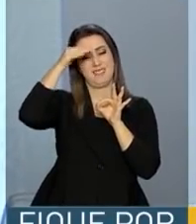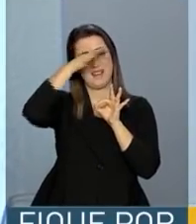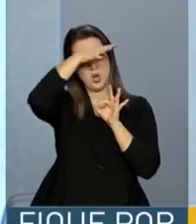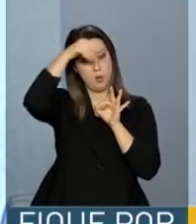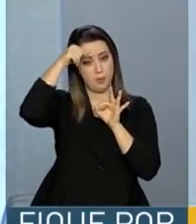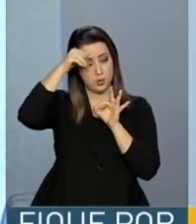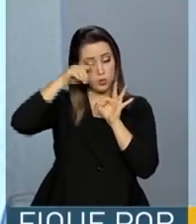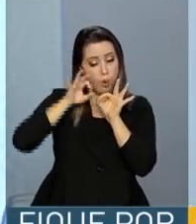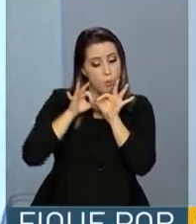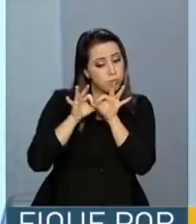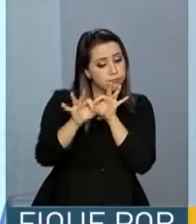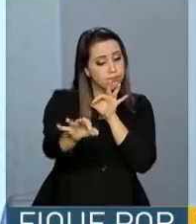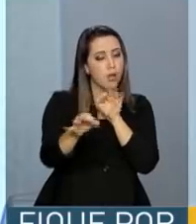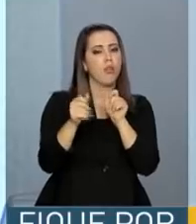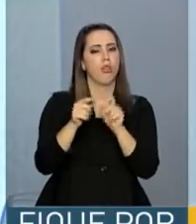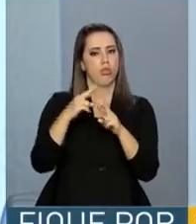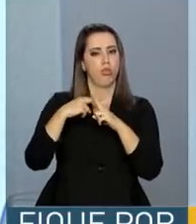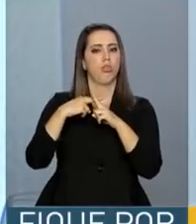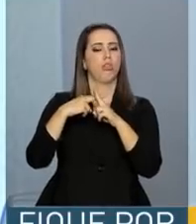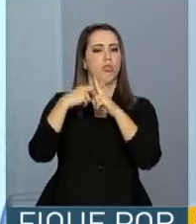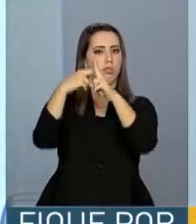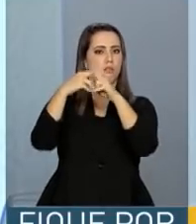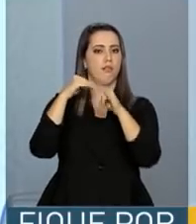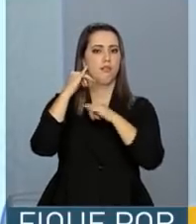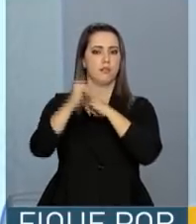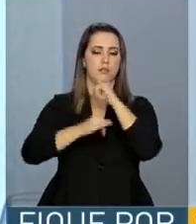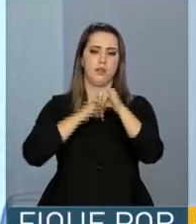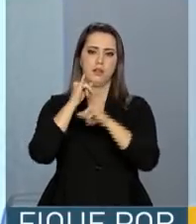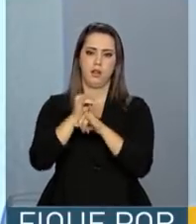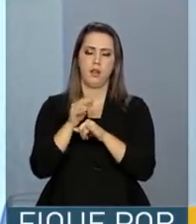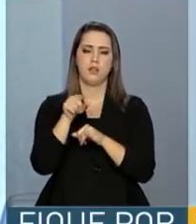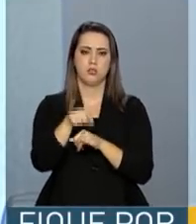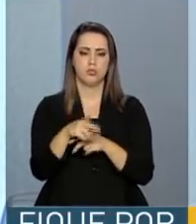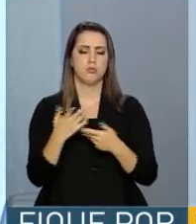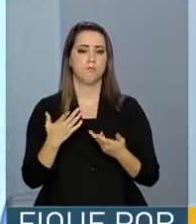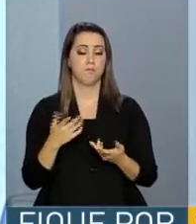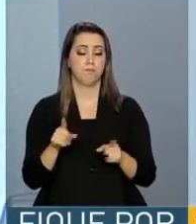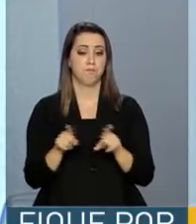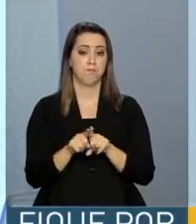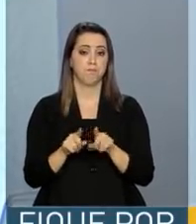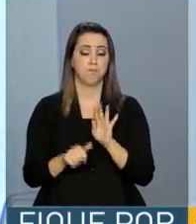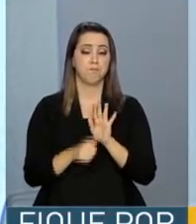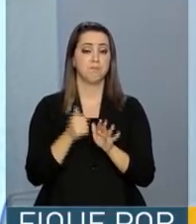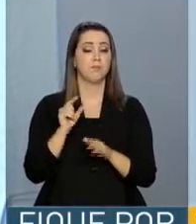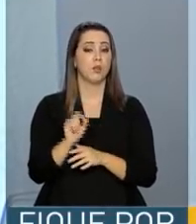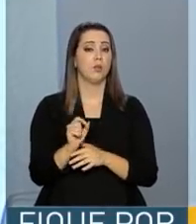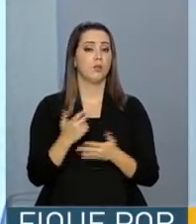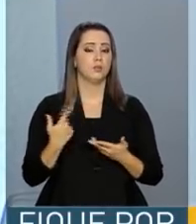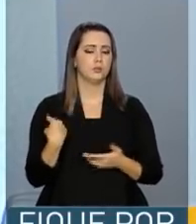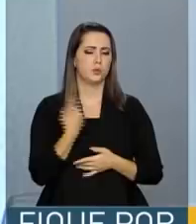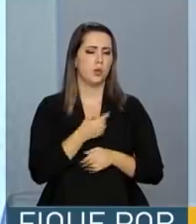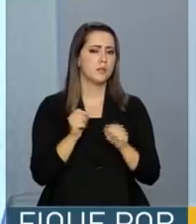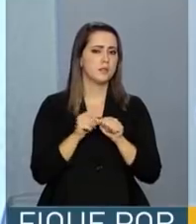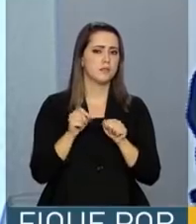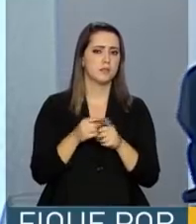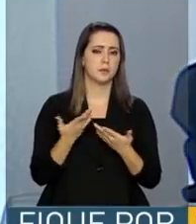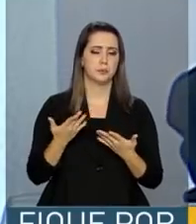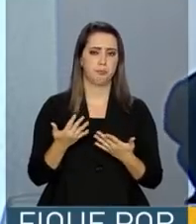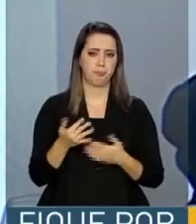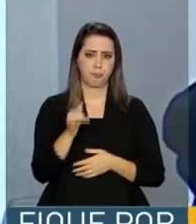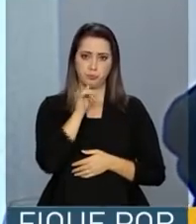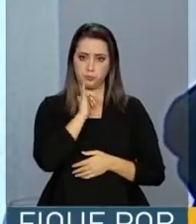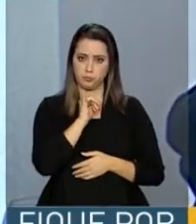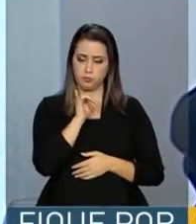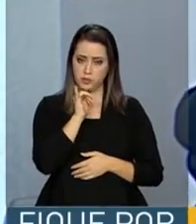em face do lançamento do primeiro satélite geoestacionário que foi fruto do que nós fizemos pegue por exemplo